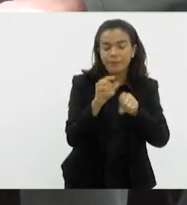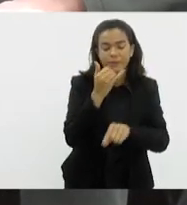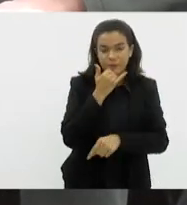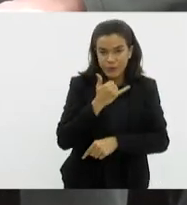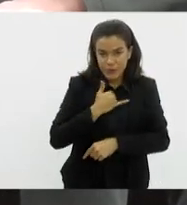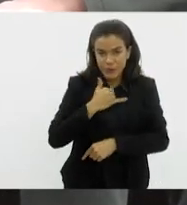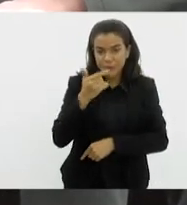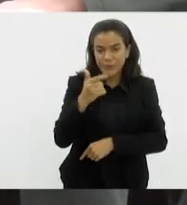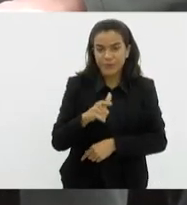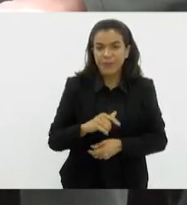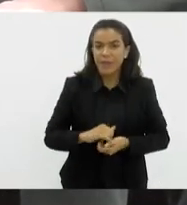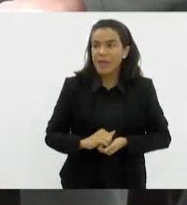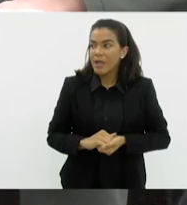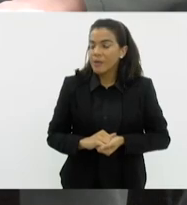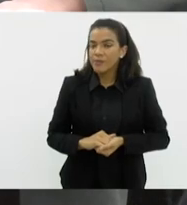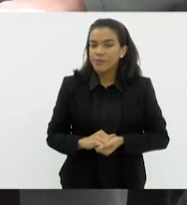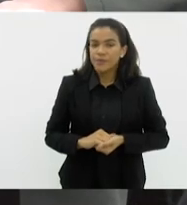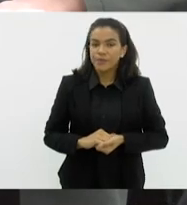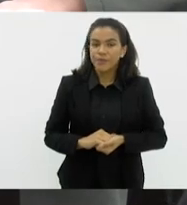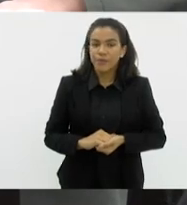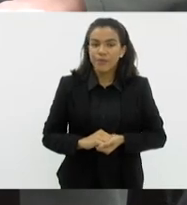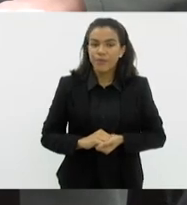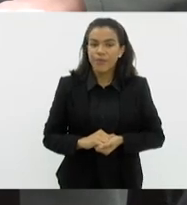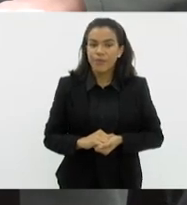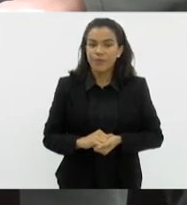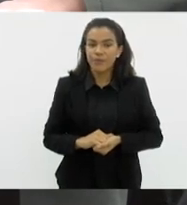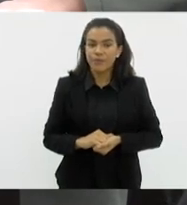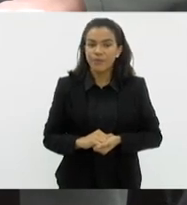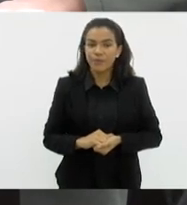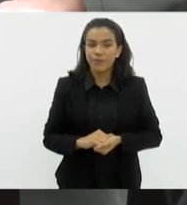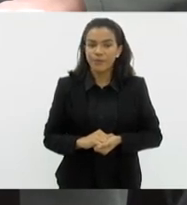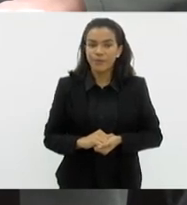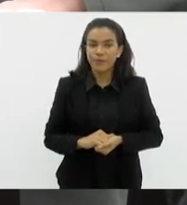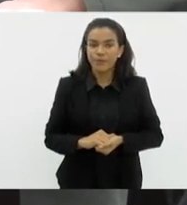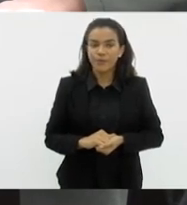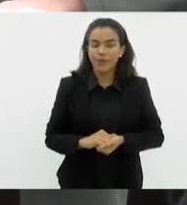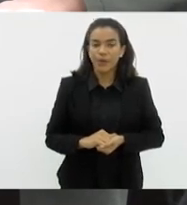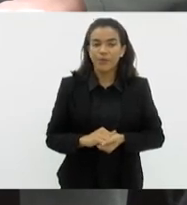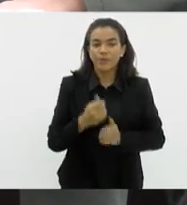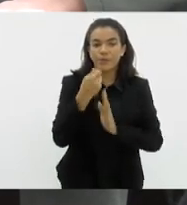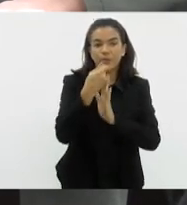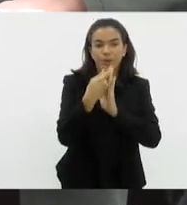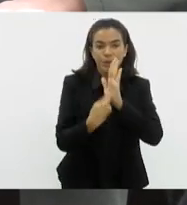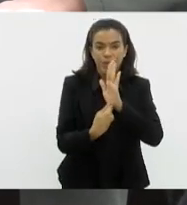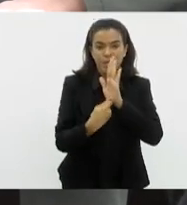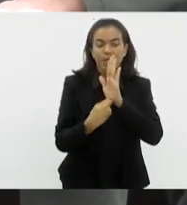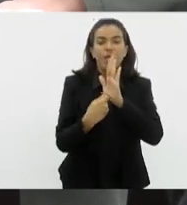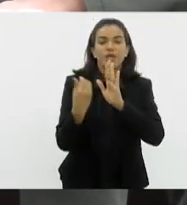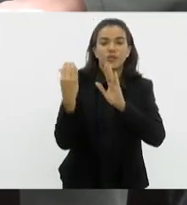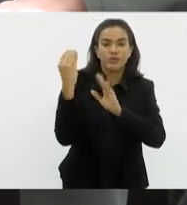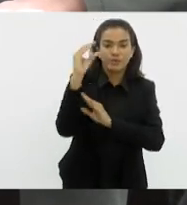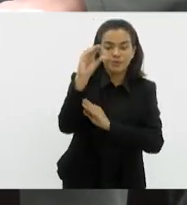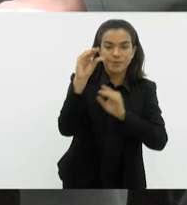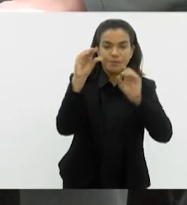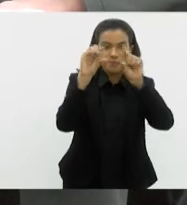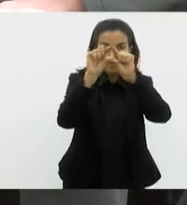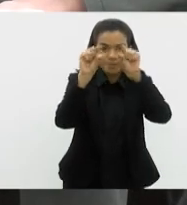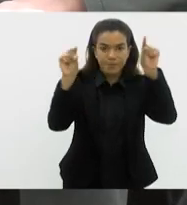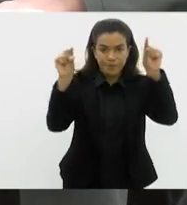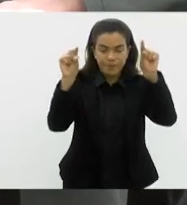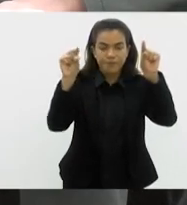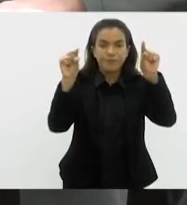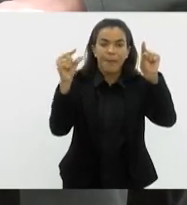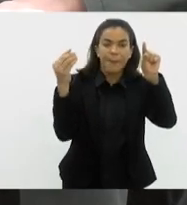Desculpe, novamente. Tanto a emenda 1 quanto na emenda 2, na emenda e no artigo 1º, incluindo a palavra